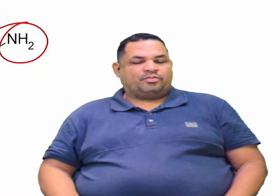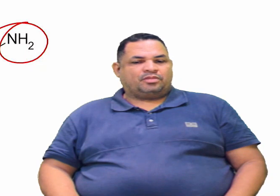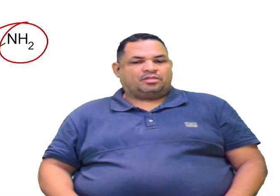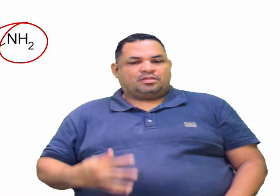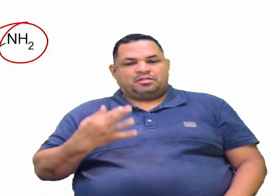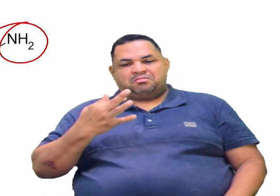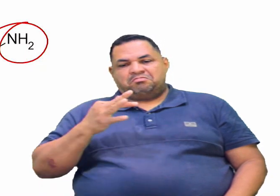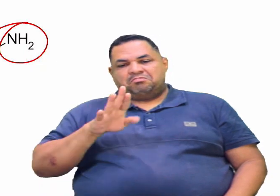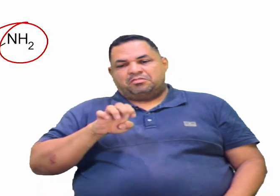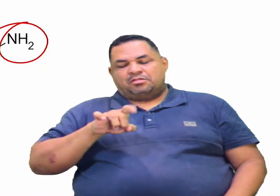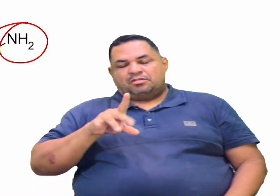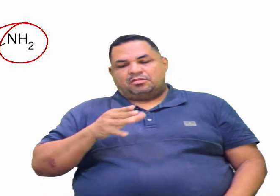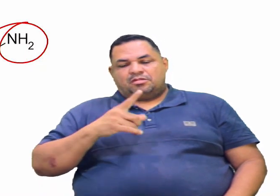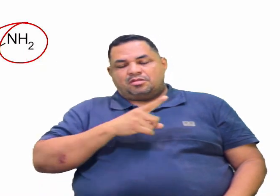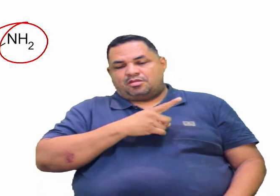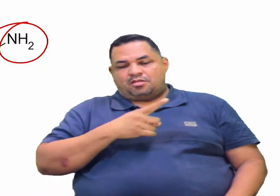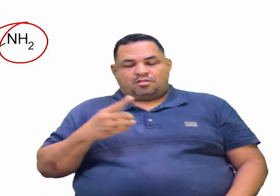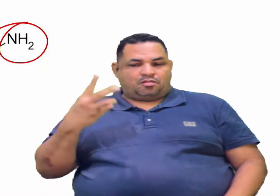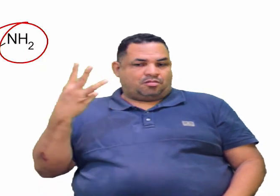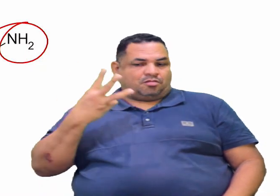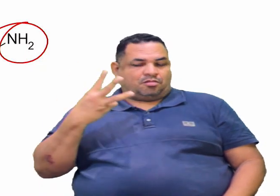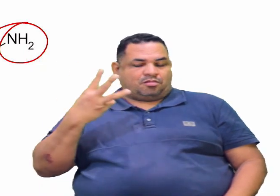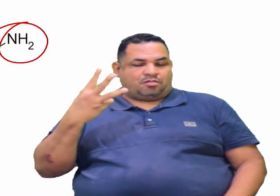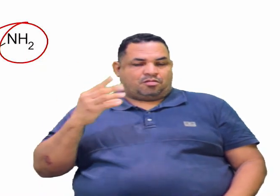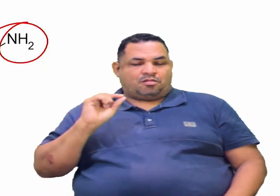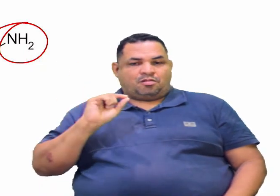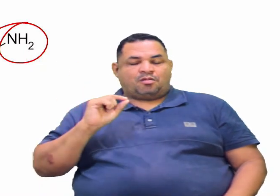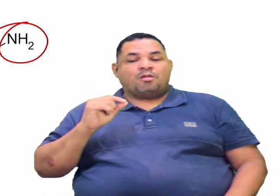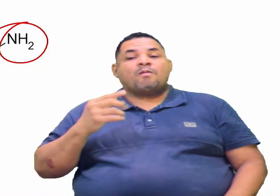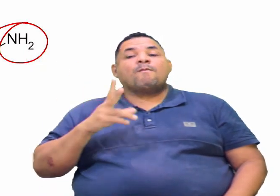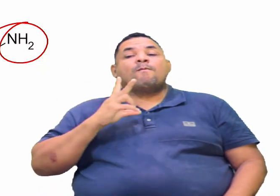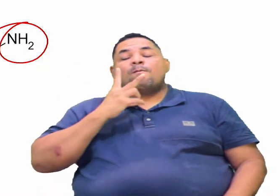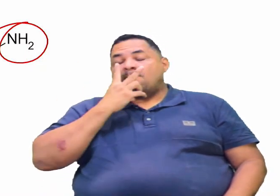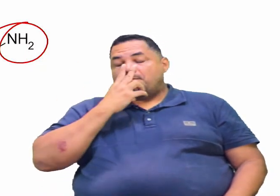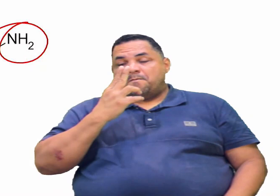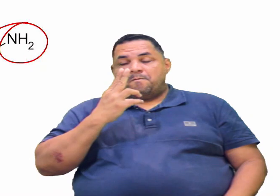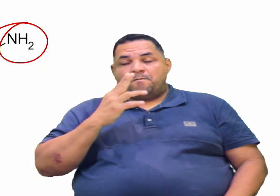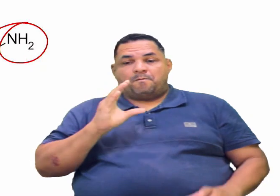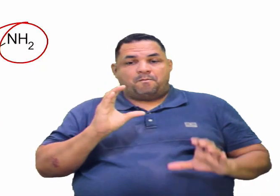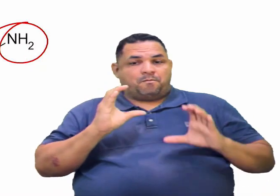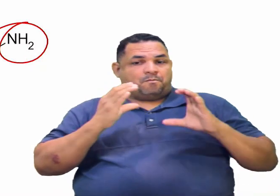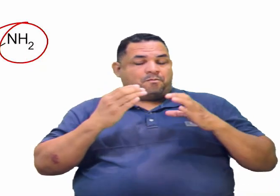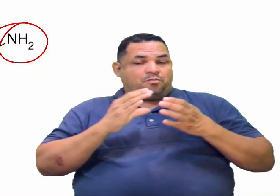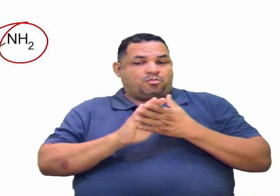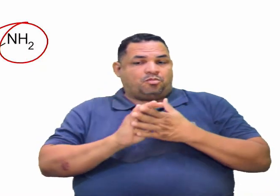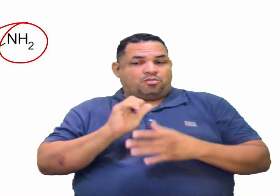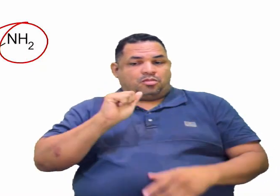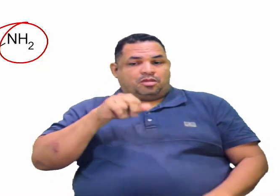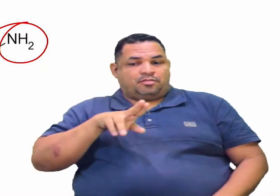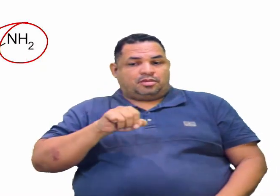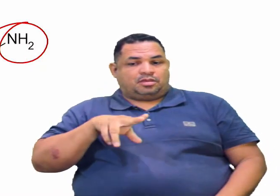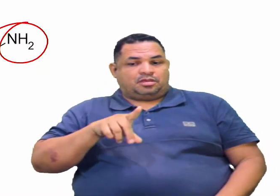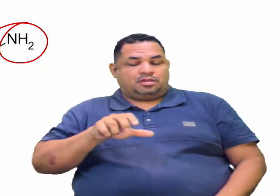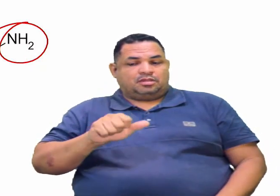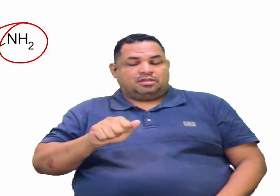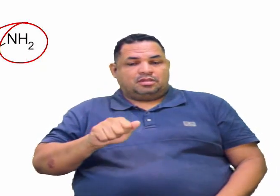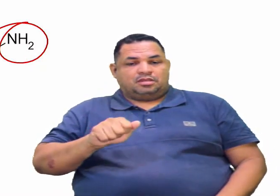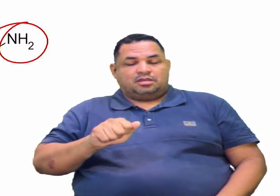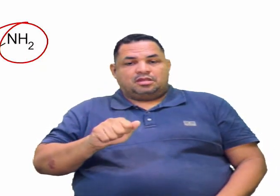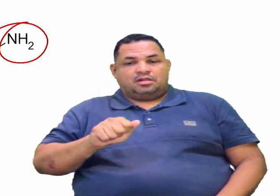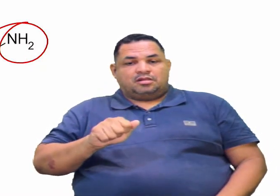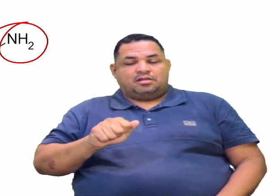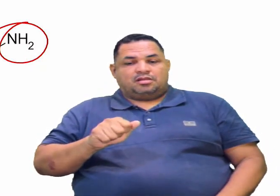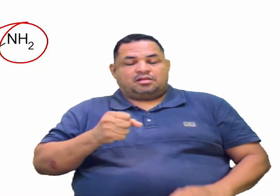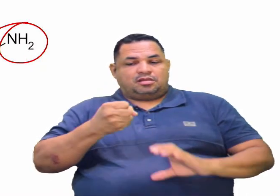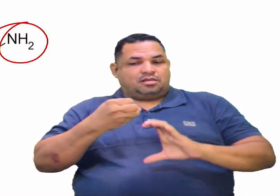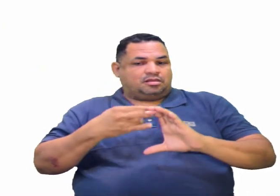e fenol aqui na outra estrutura. Então, o que eles têm em comum? Grupo amina, né, a função amina, e